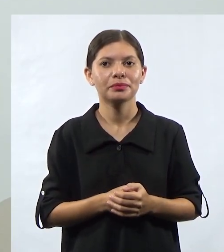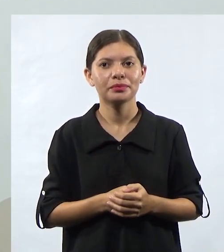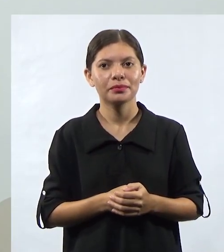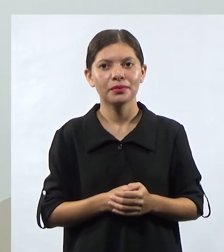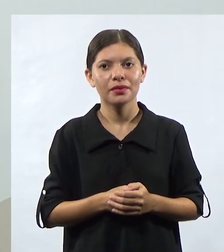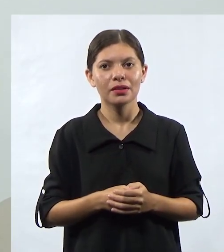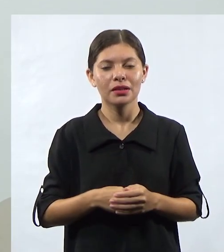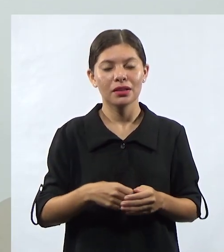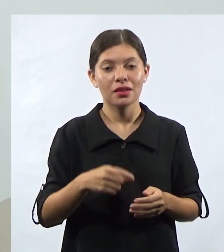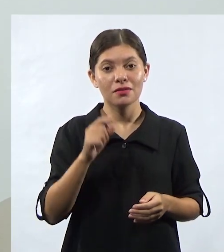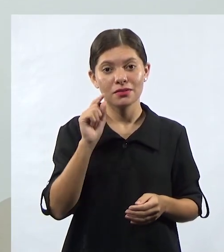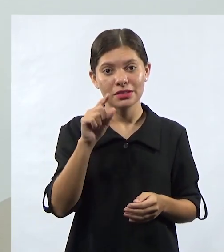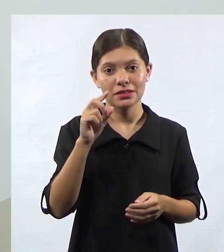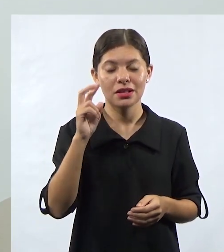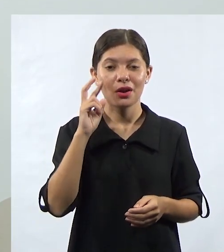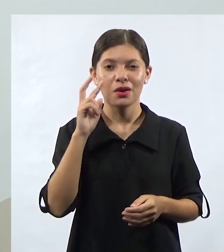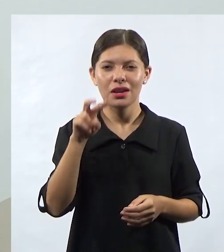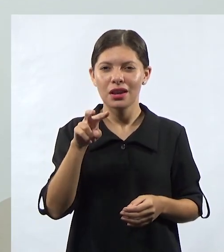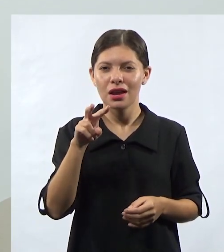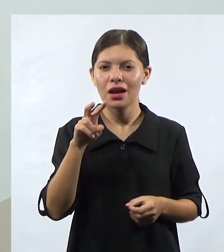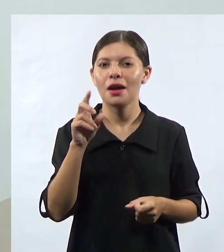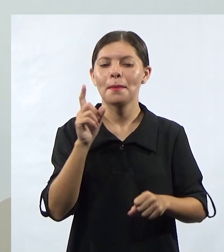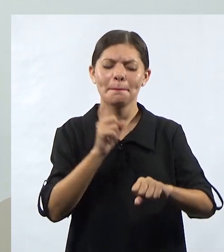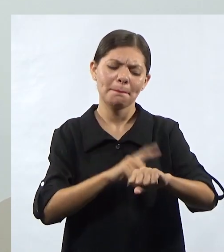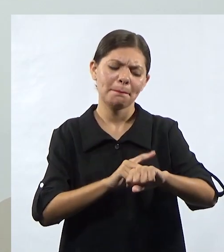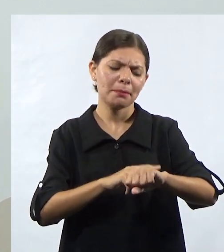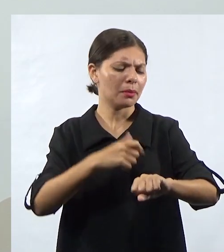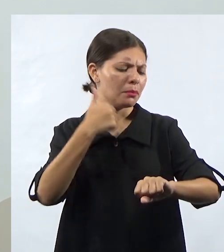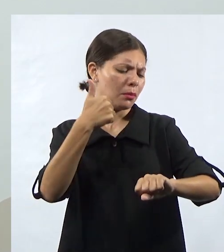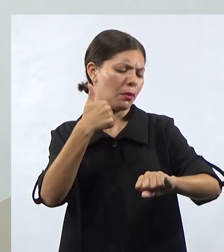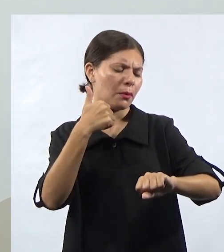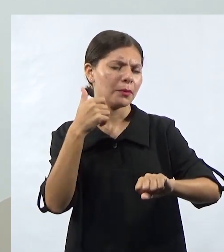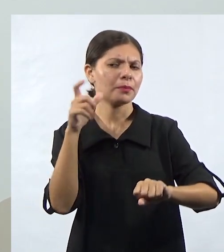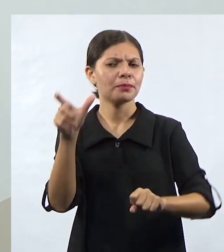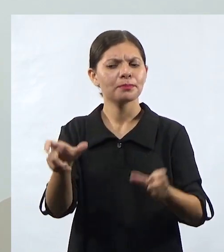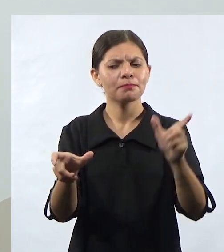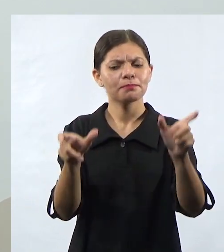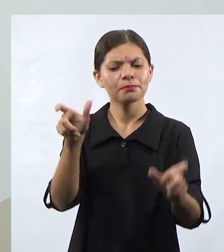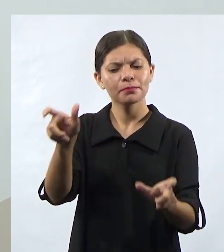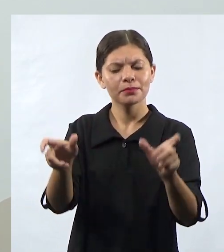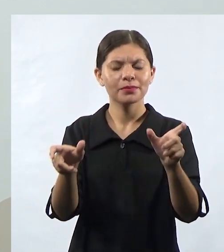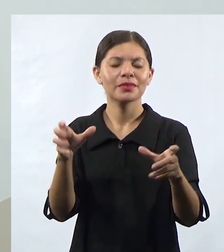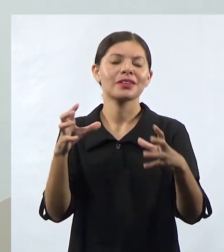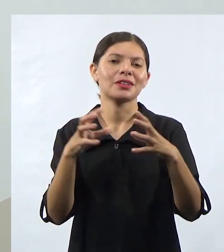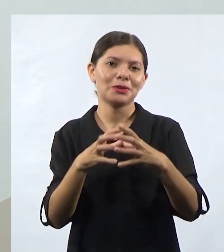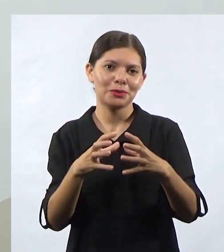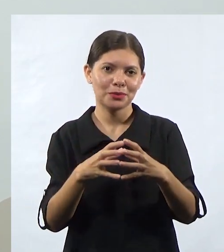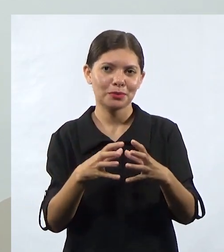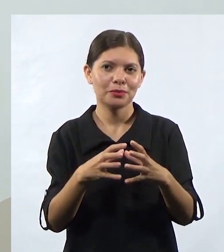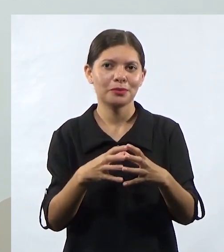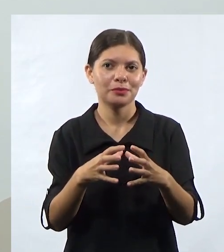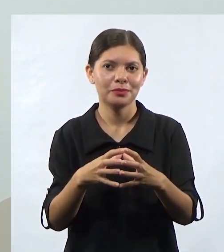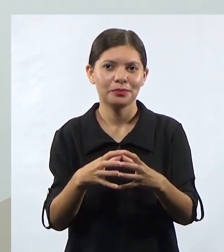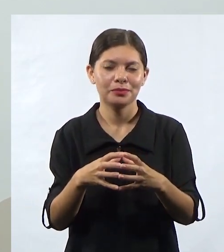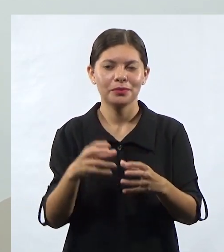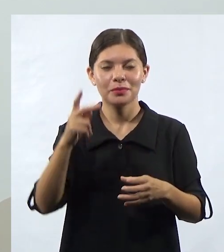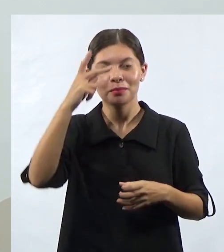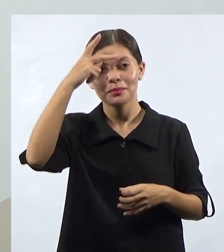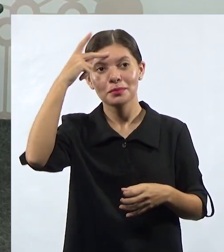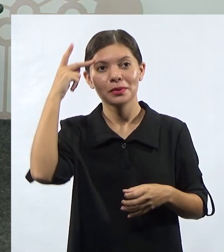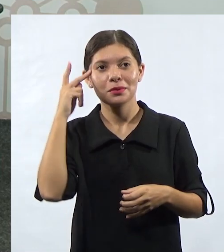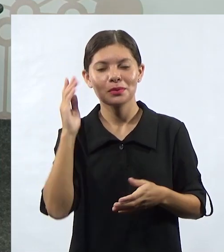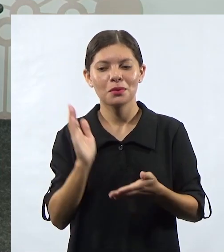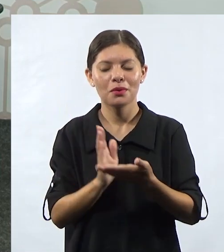Você tem que olhar o melhor horário e momento para quem participa do grupo, para quem vai ser as pessoas com quem você vai coletar